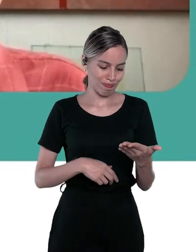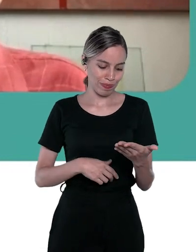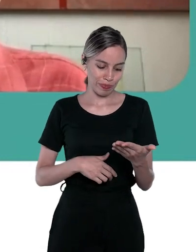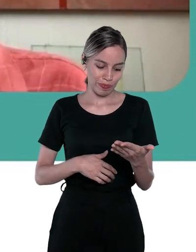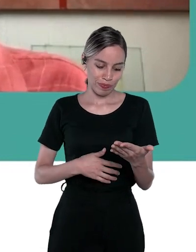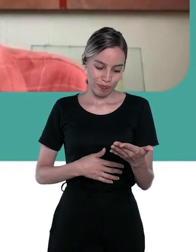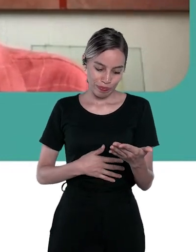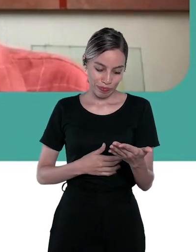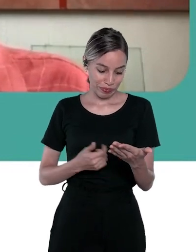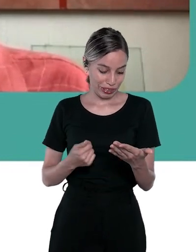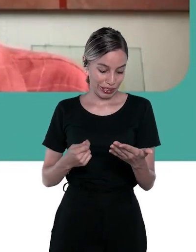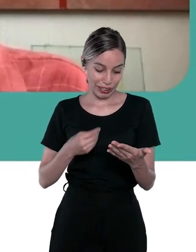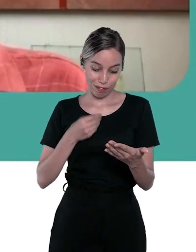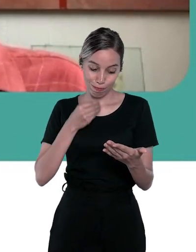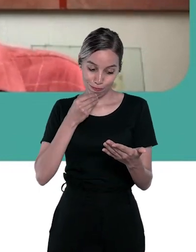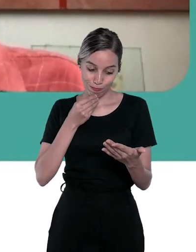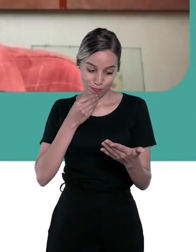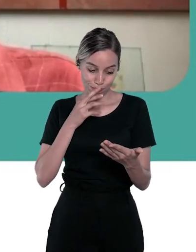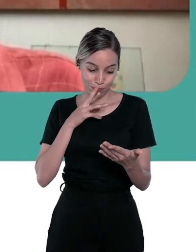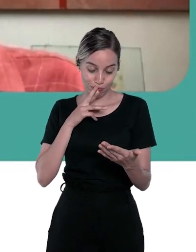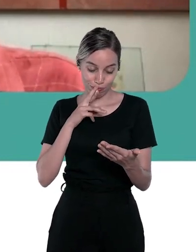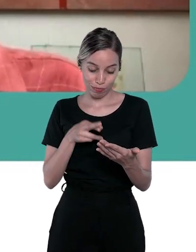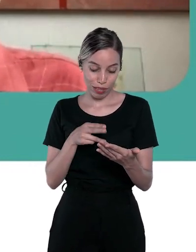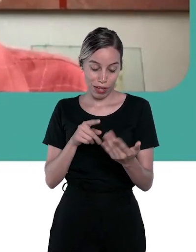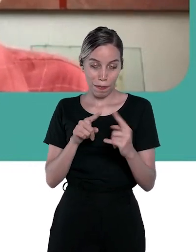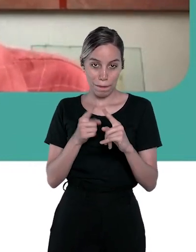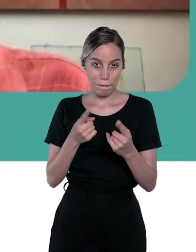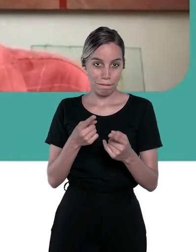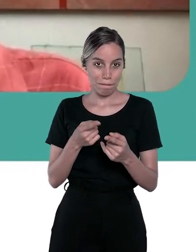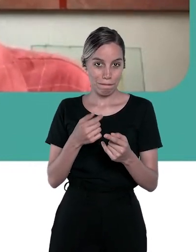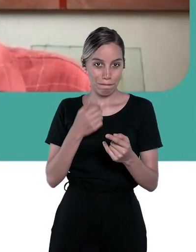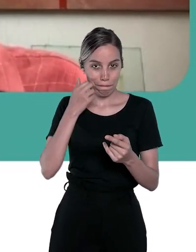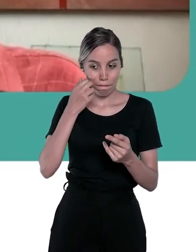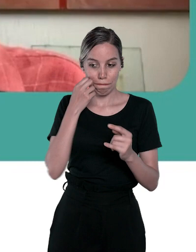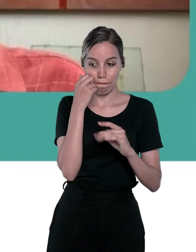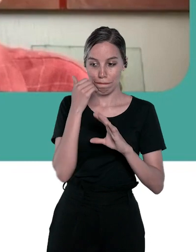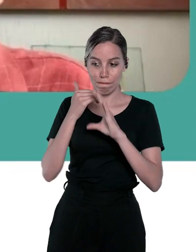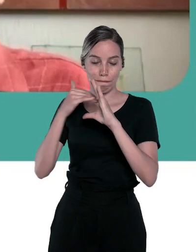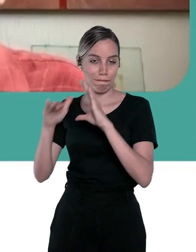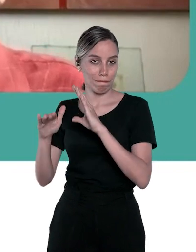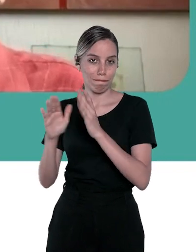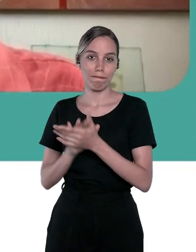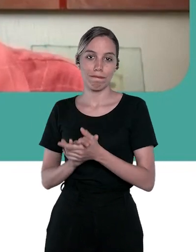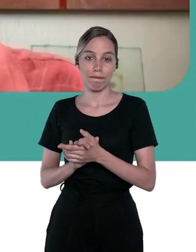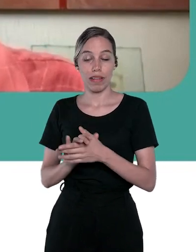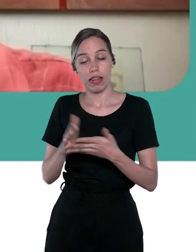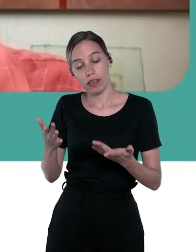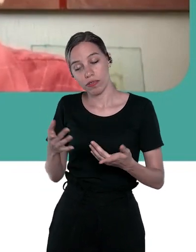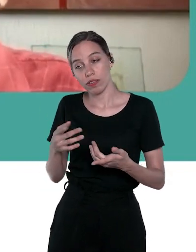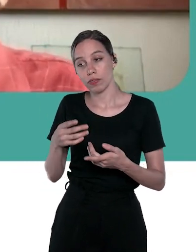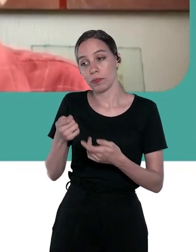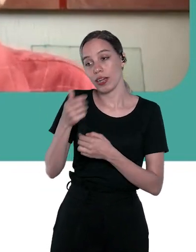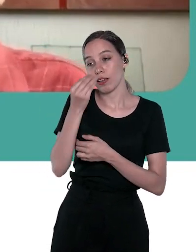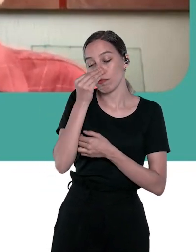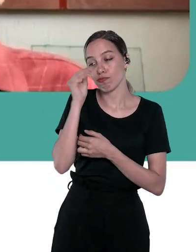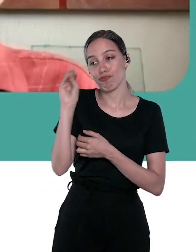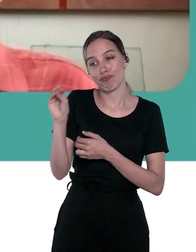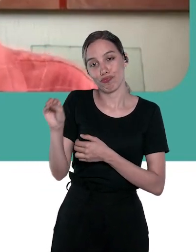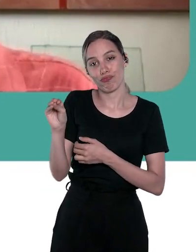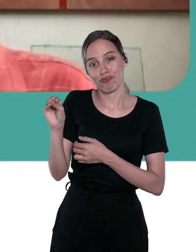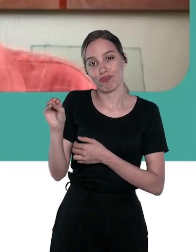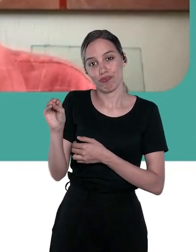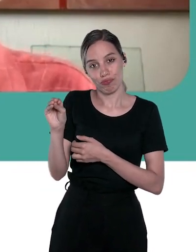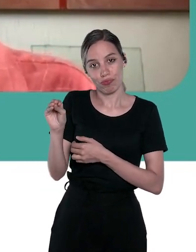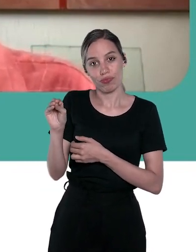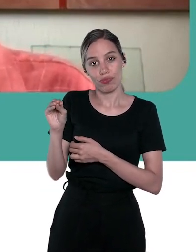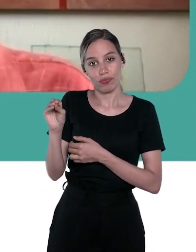poderia desenvolver até com mais facilidade, com mais liberdade, as minhas ideias, né? Que, obviamente, eu tinha,